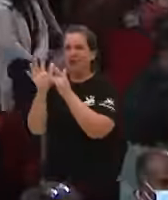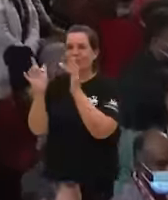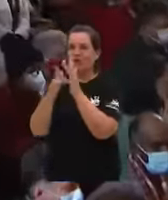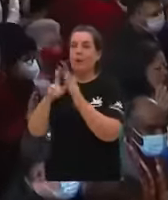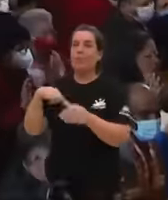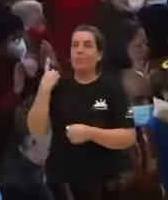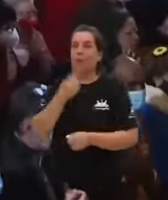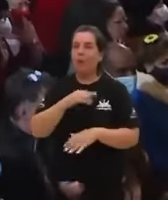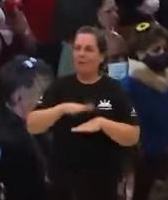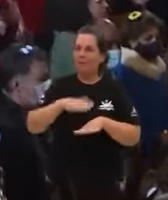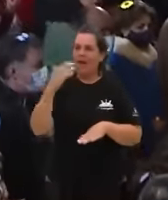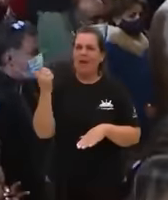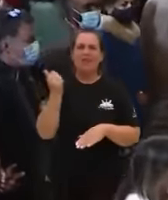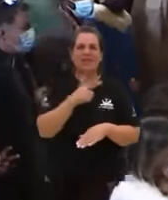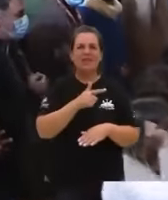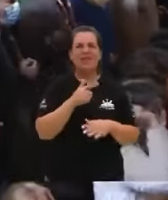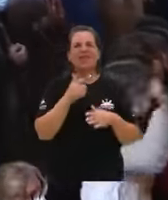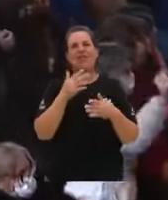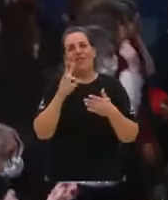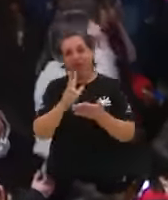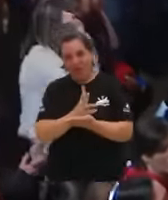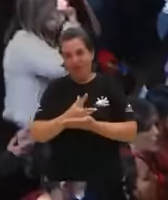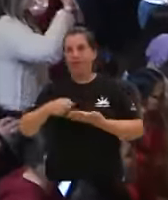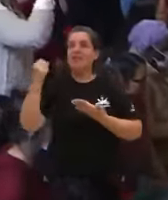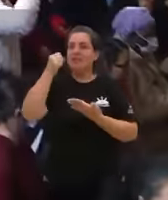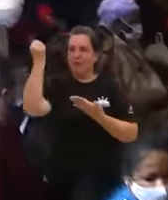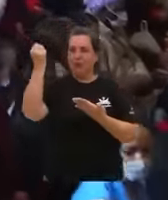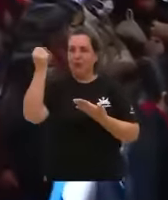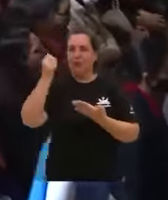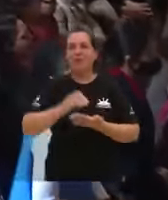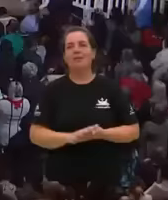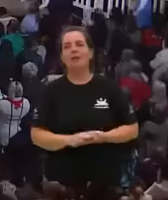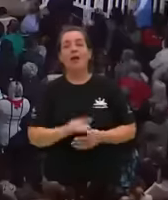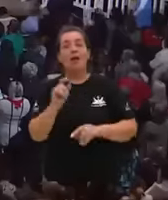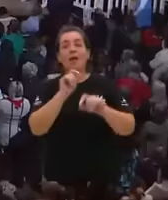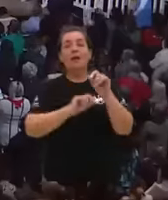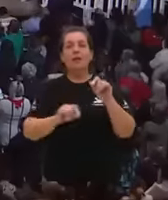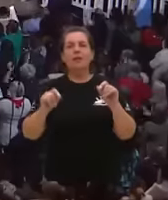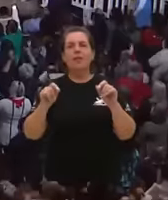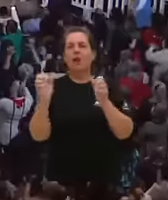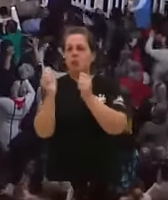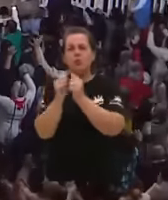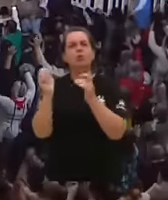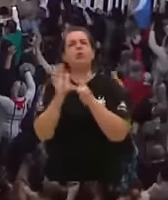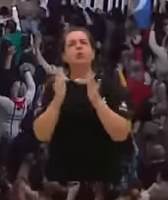Cristo somos mais que vencedores. Quem está em Cristo?